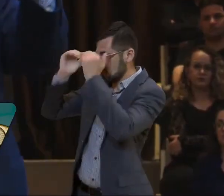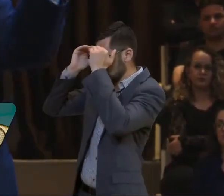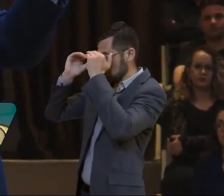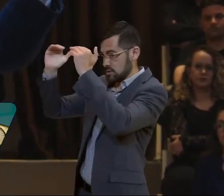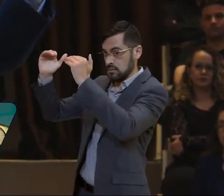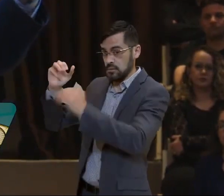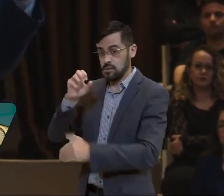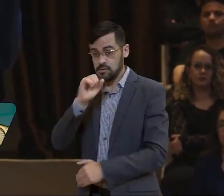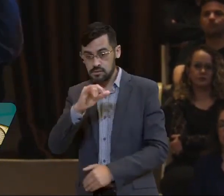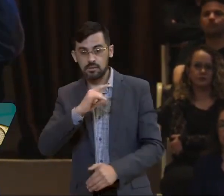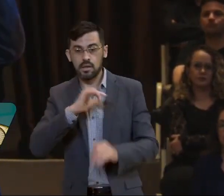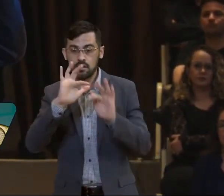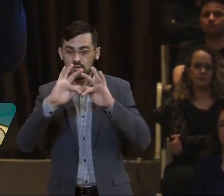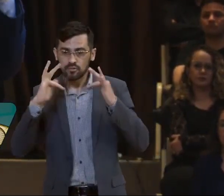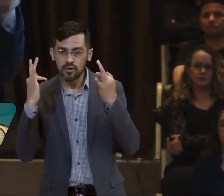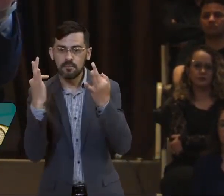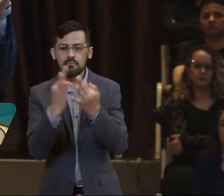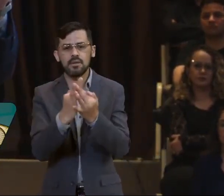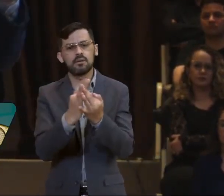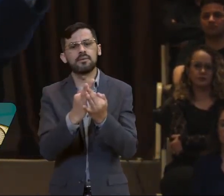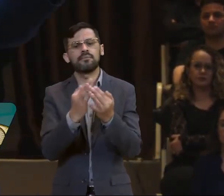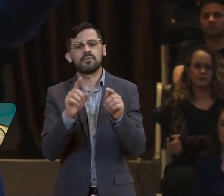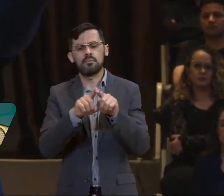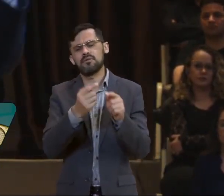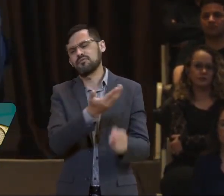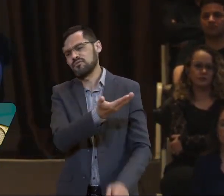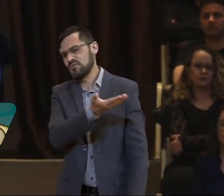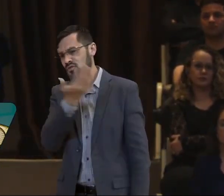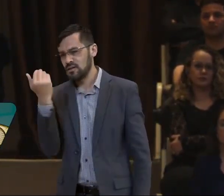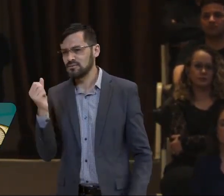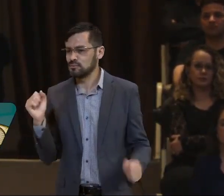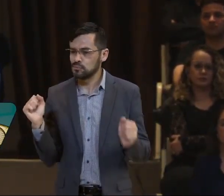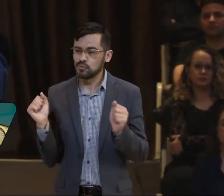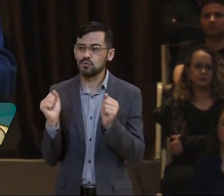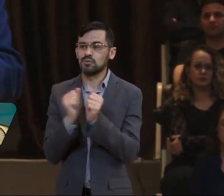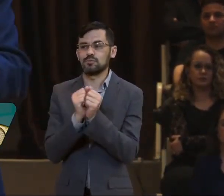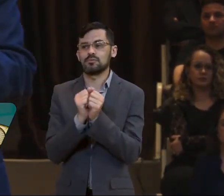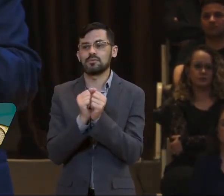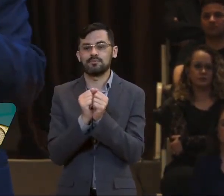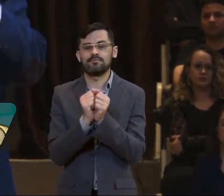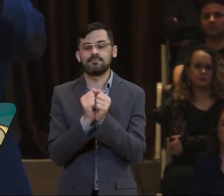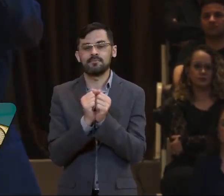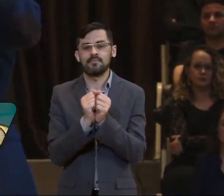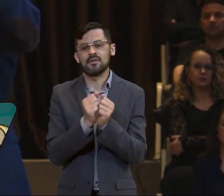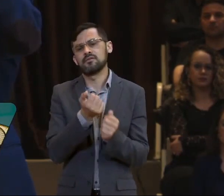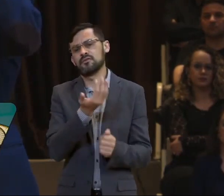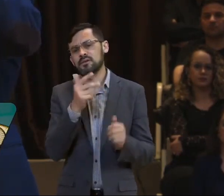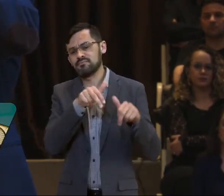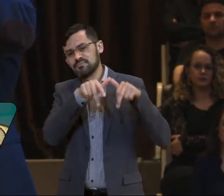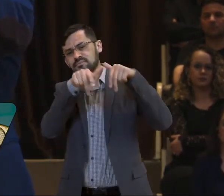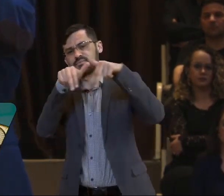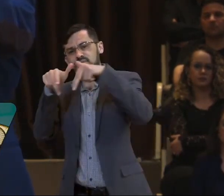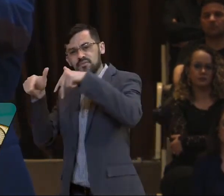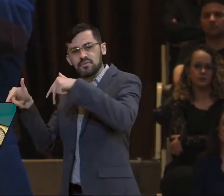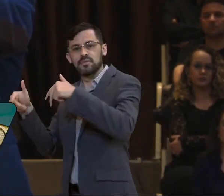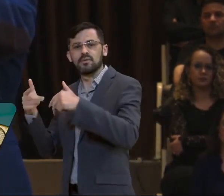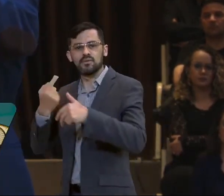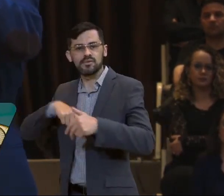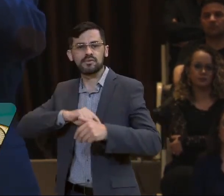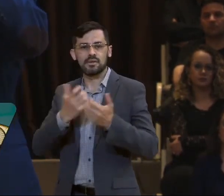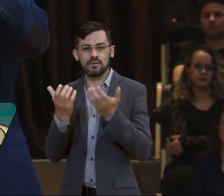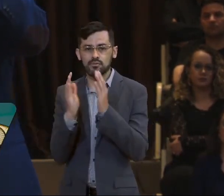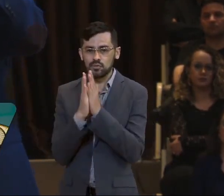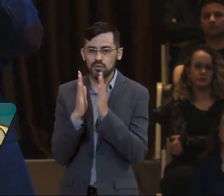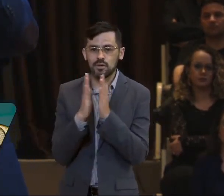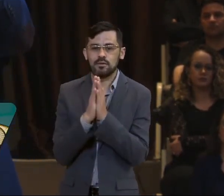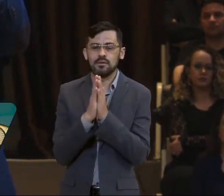uma família aqui a quem o Espírito Santo está falando, vem a família toda, vai saindo do seu lugar, vem para cá agora em